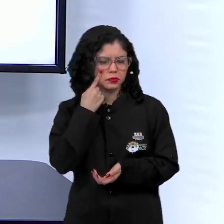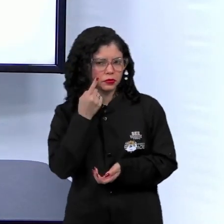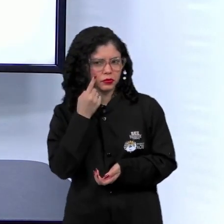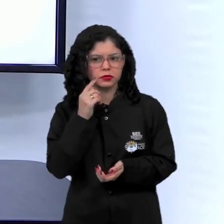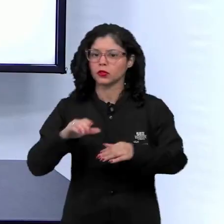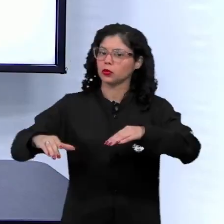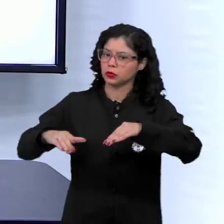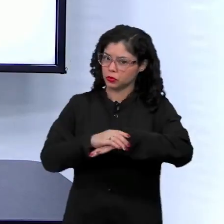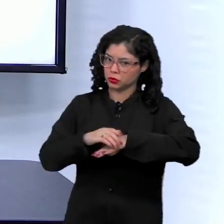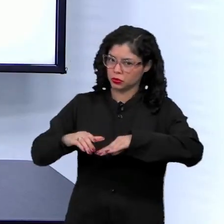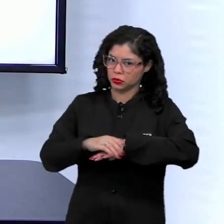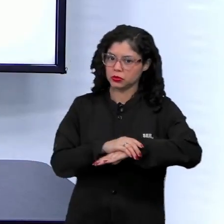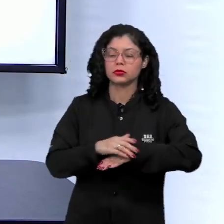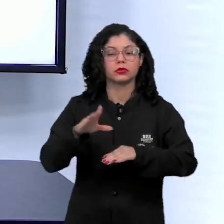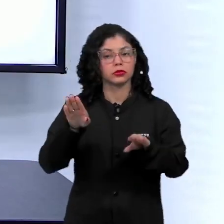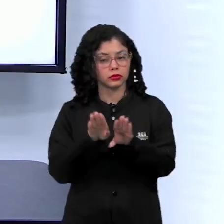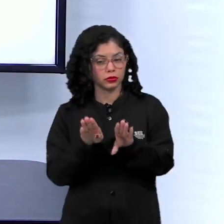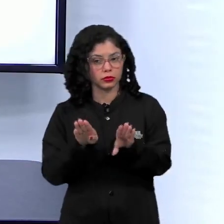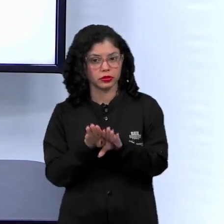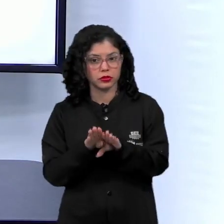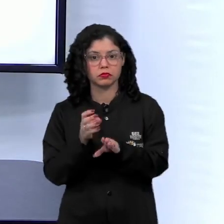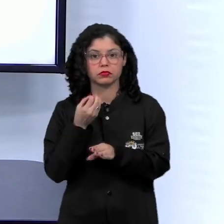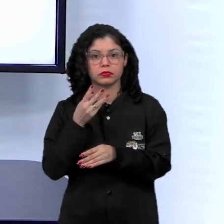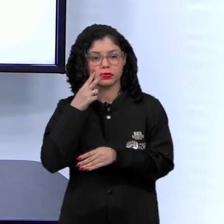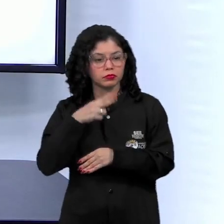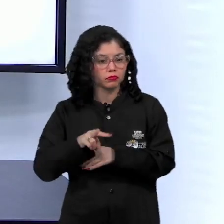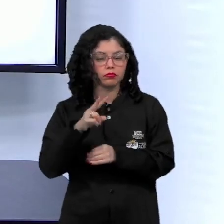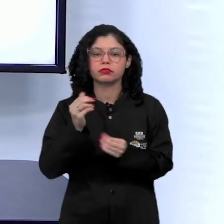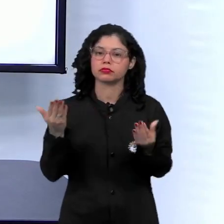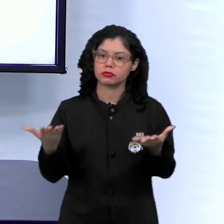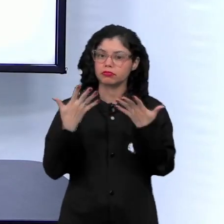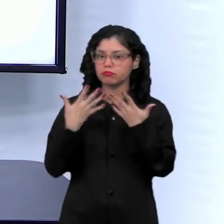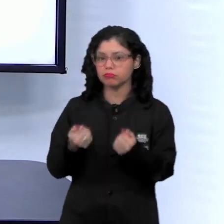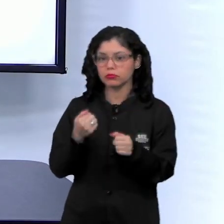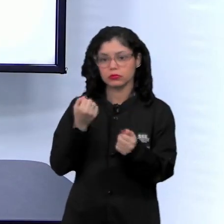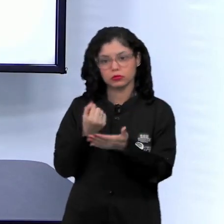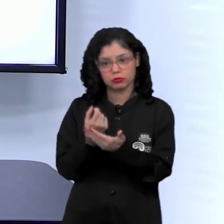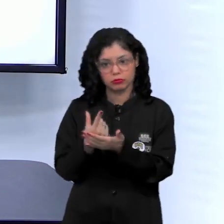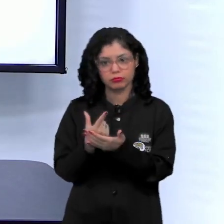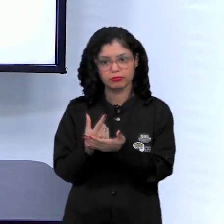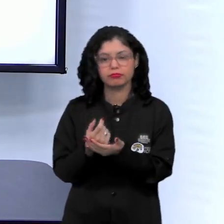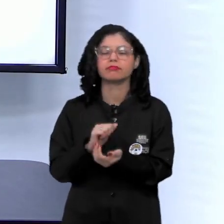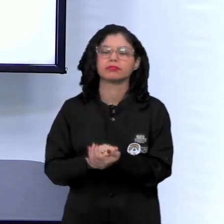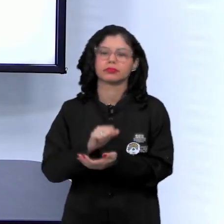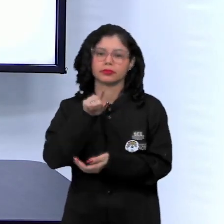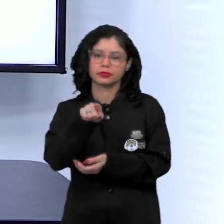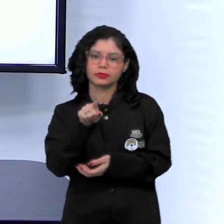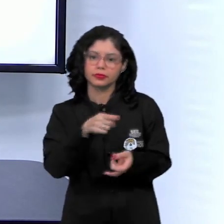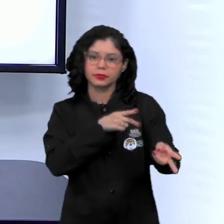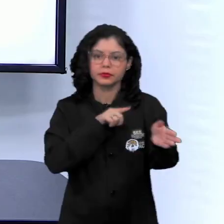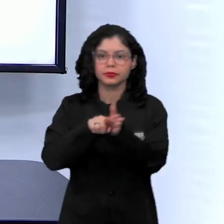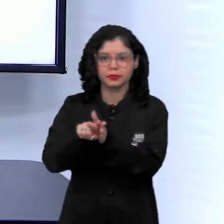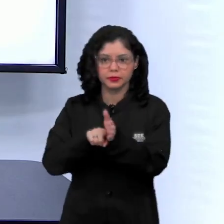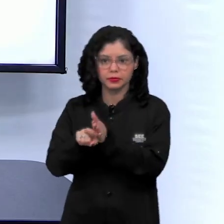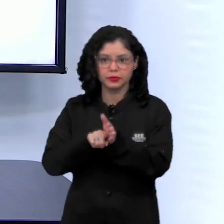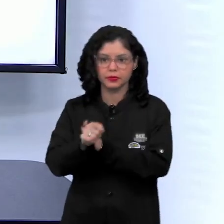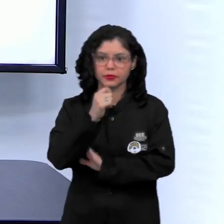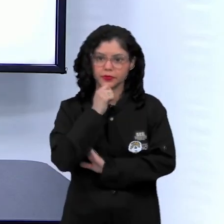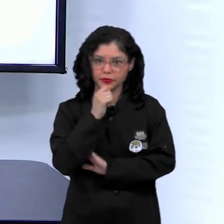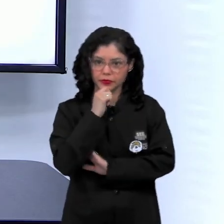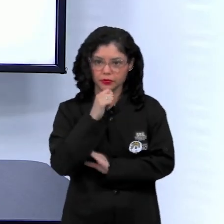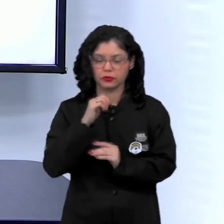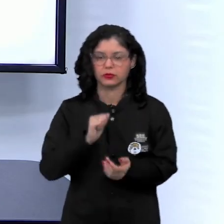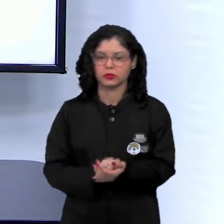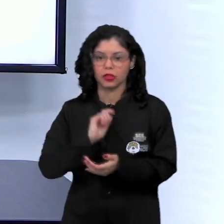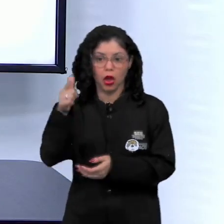ou um tênis que também está na moda e você quer ali adquirir aquele produto? E aí você pesquisa e quando você vai